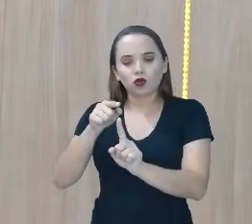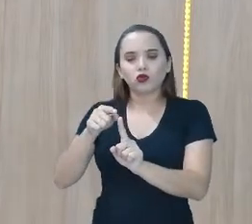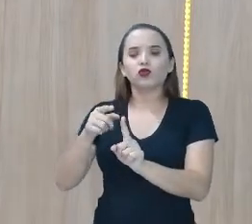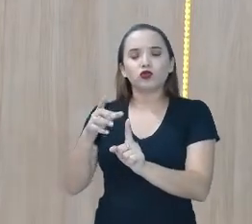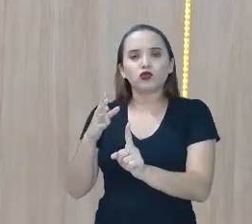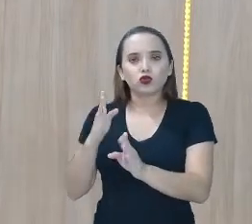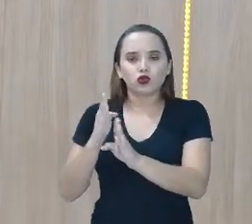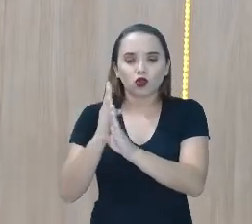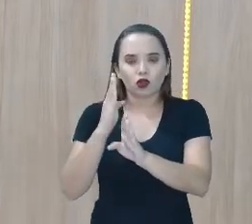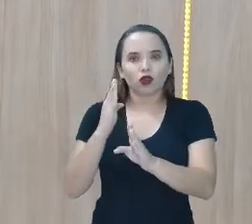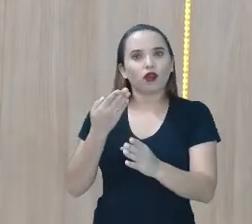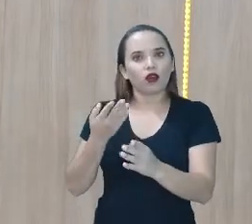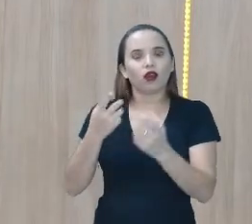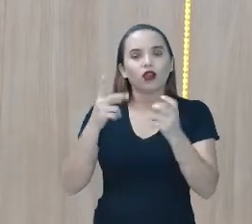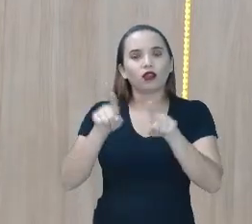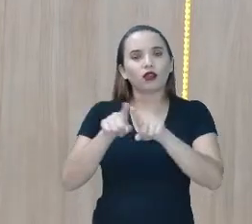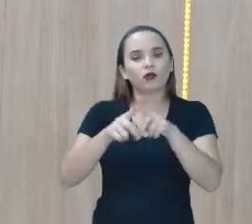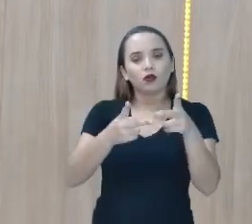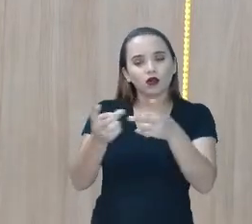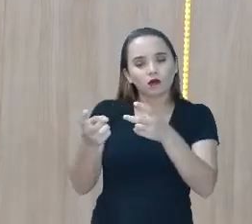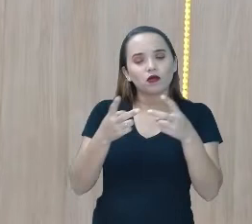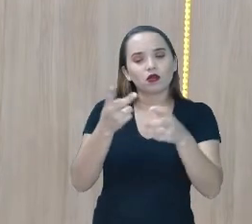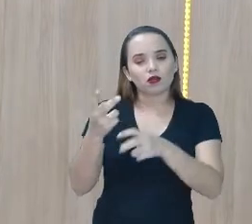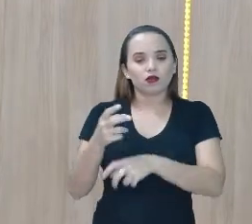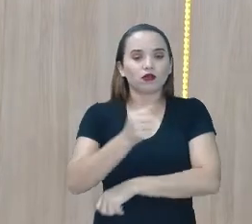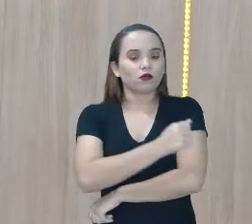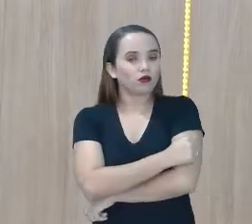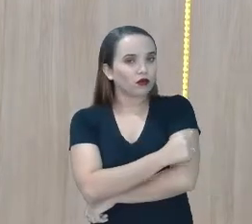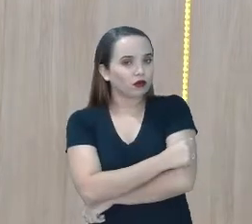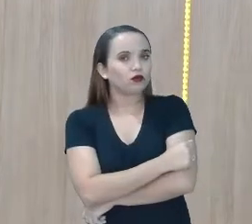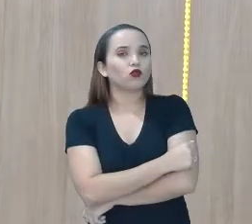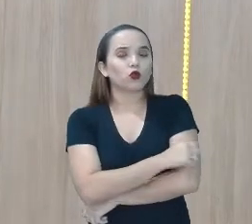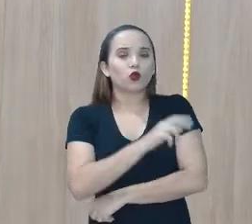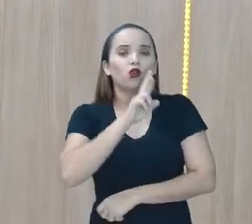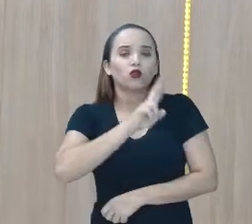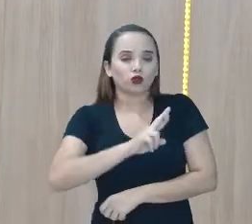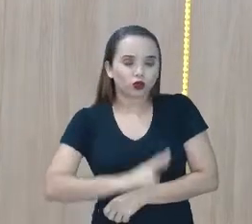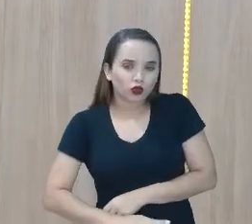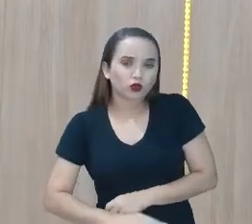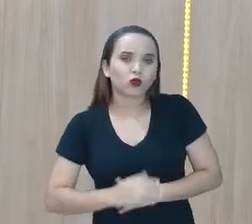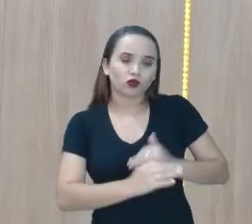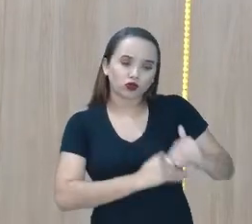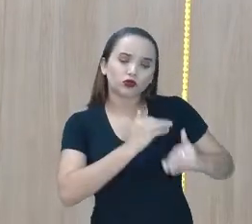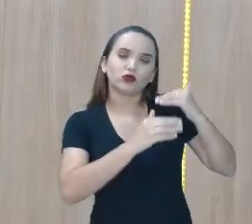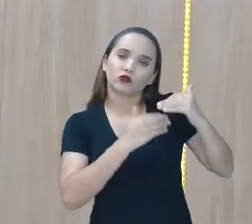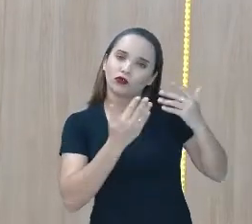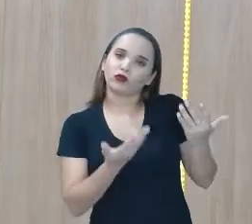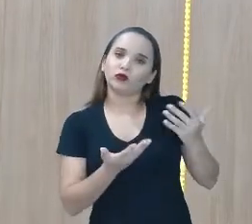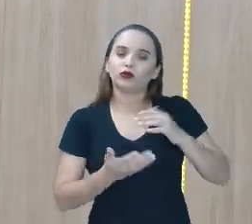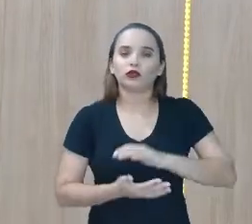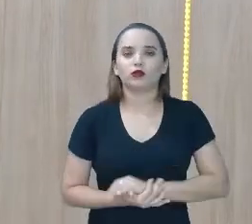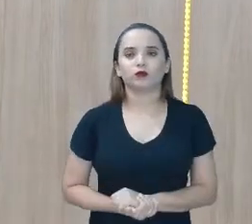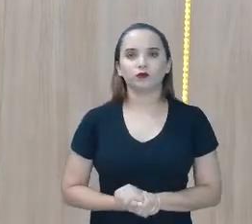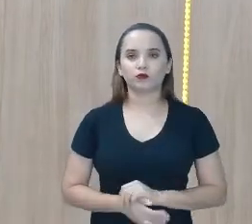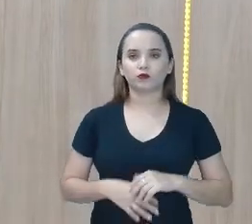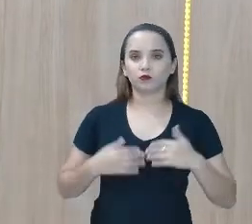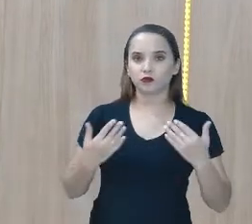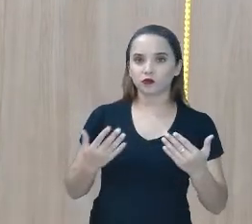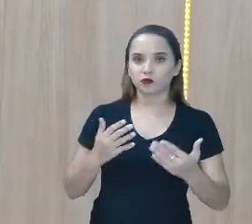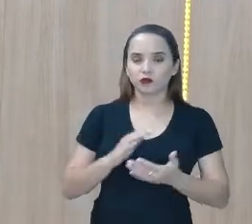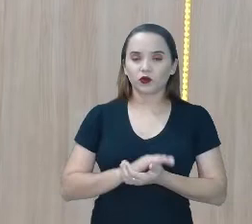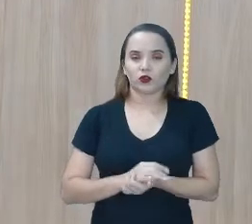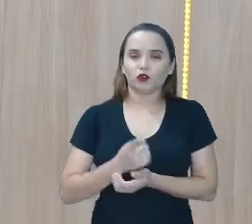e que a gente possa perceber as respostas que o estudante está dando para a gente durante o desenvolvimento dessas atividades.